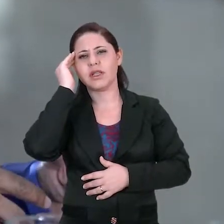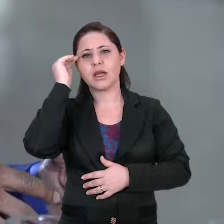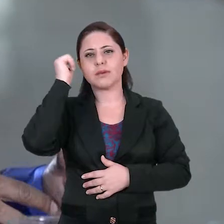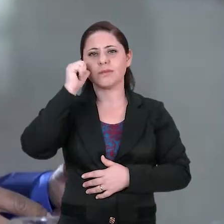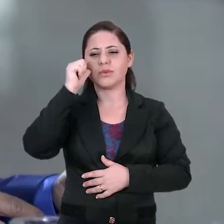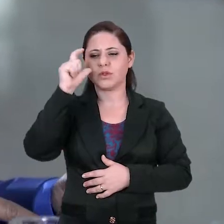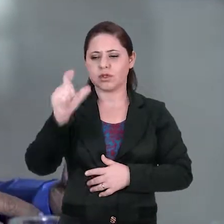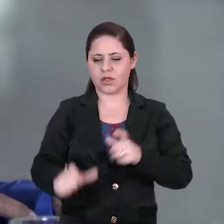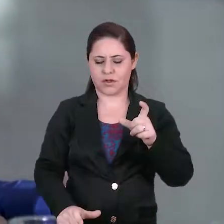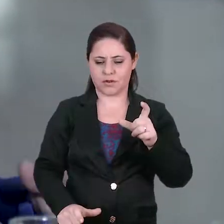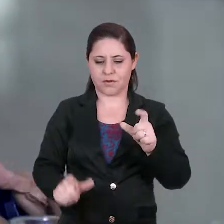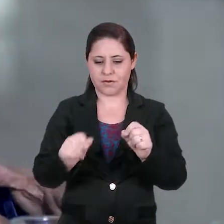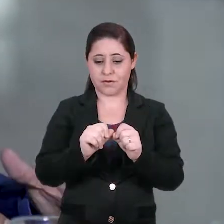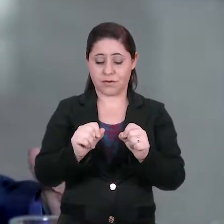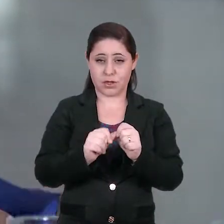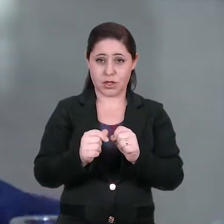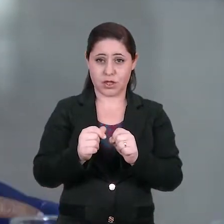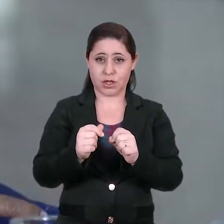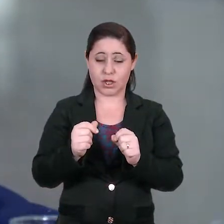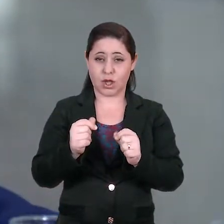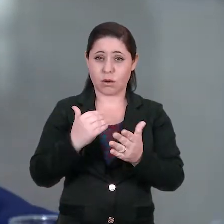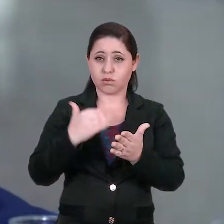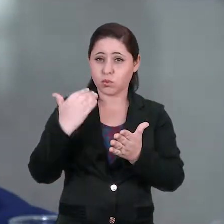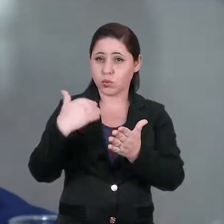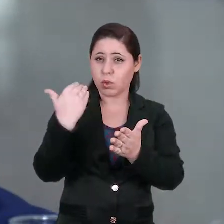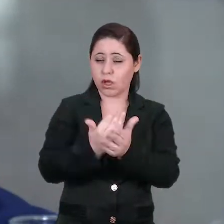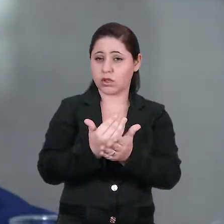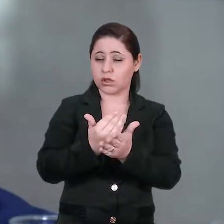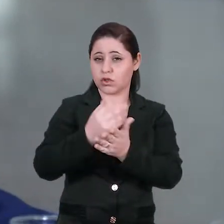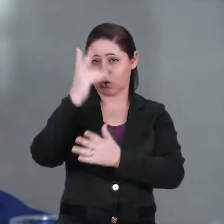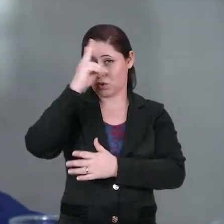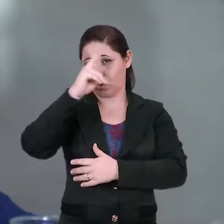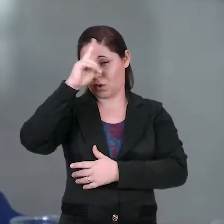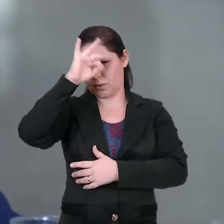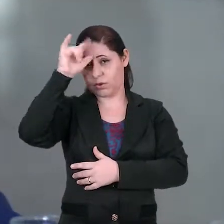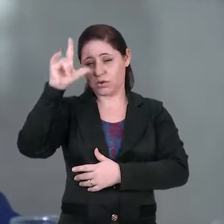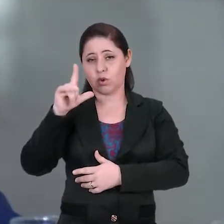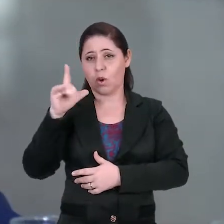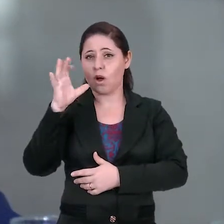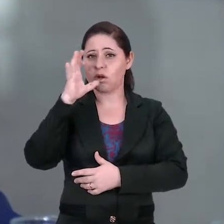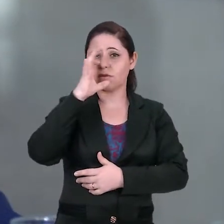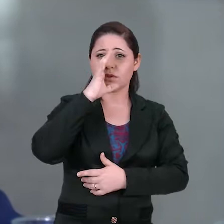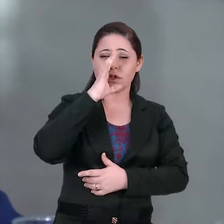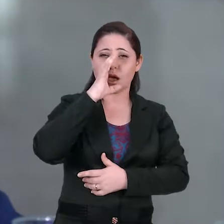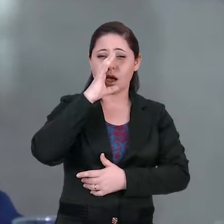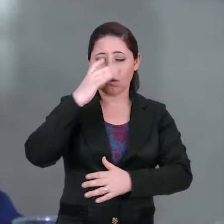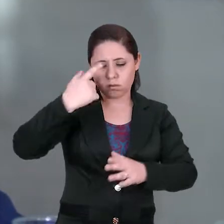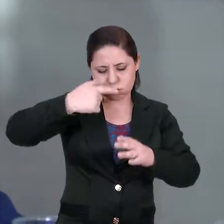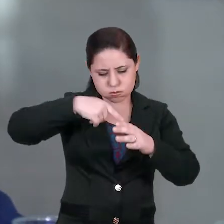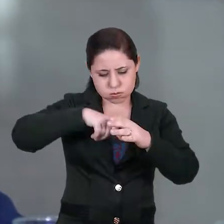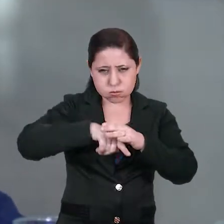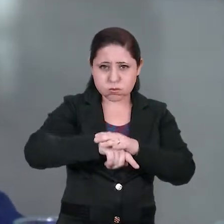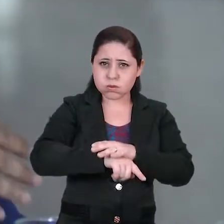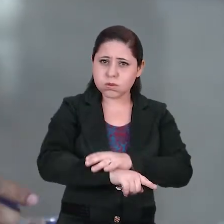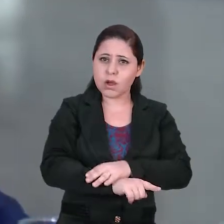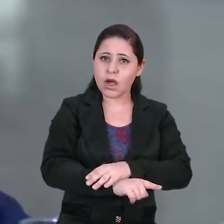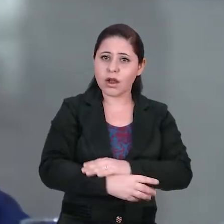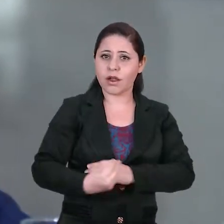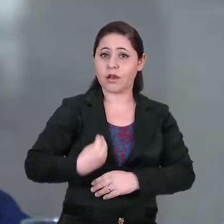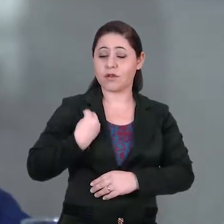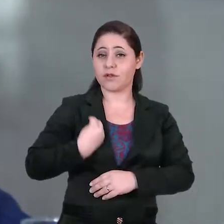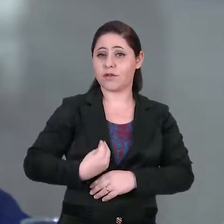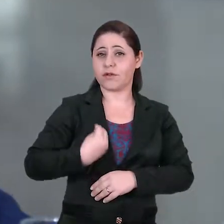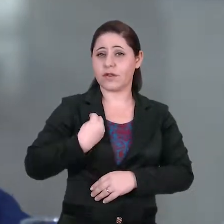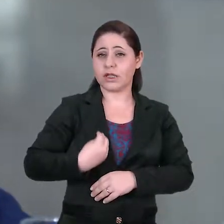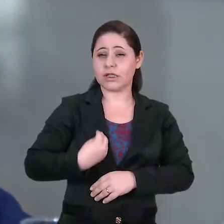a gente entender um pouco essa mulher que fez e faz história do Mato Grosso do Sul, eu quero convidar você, telespectador, para a gente fazer um mergulho na vida